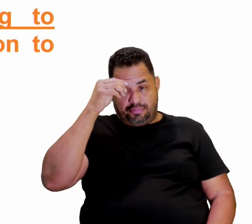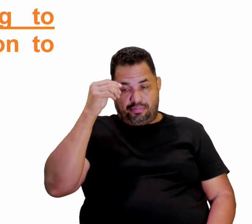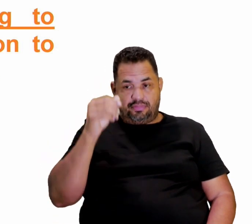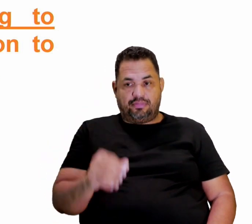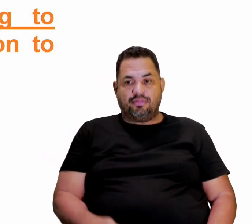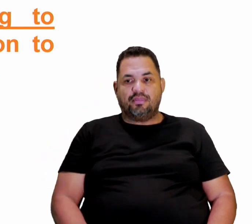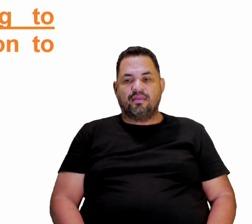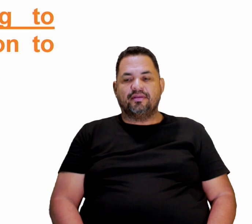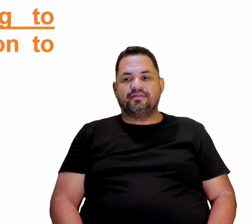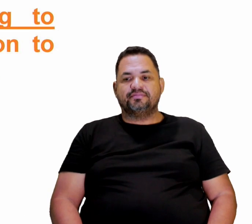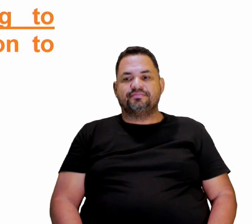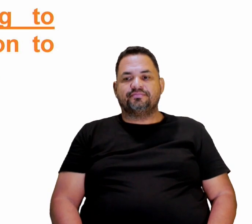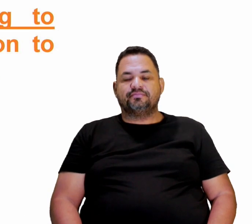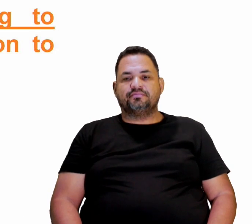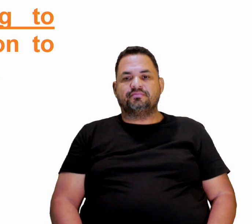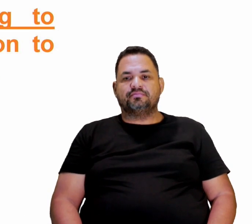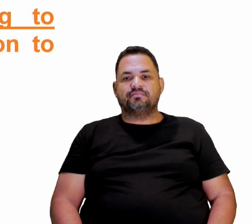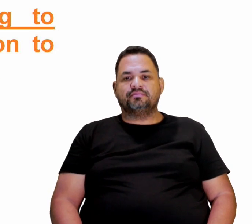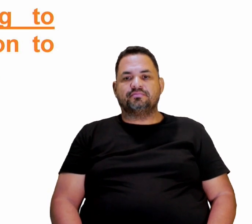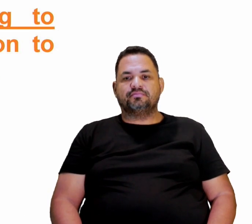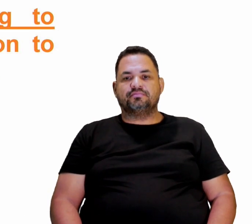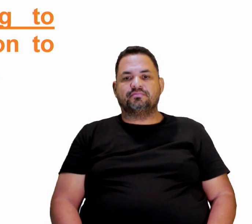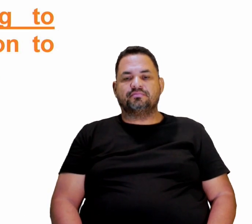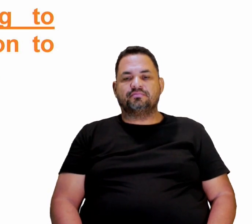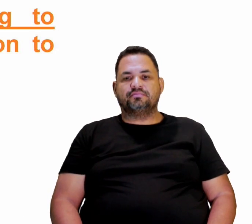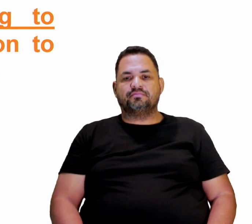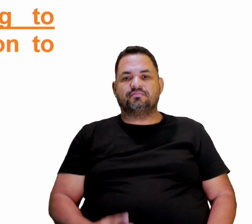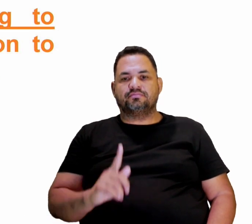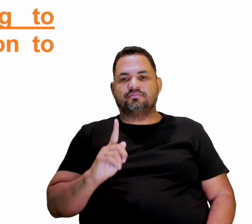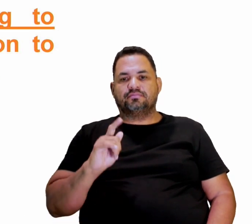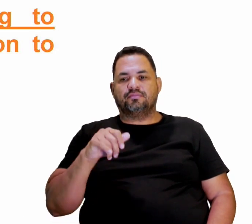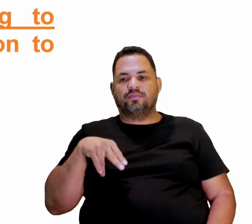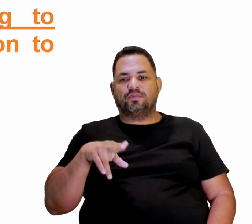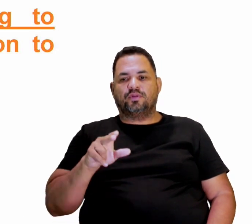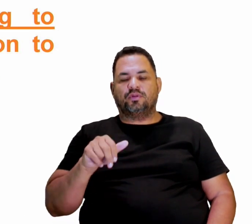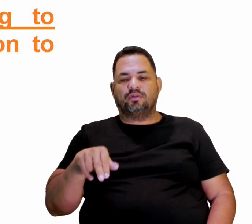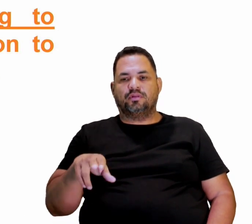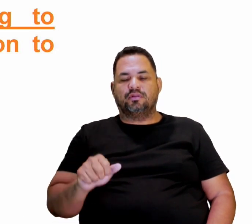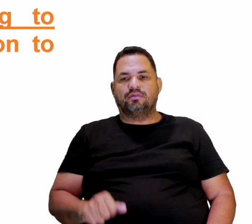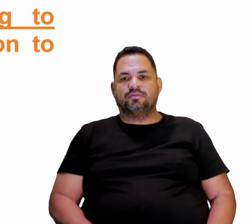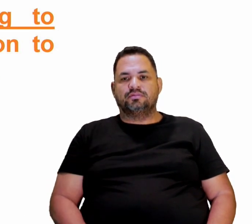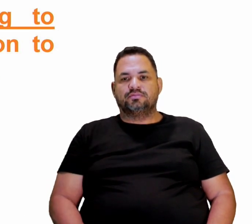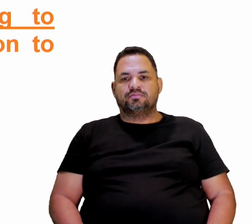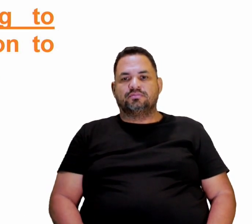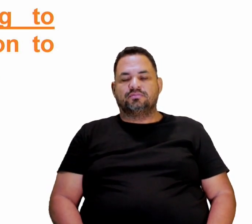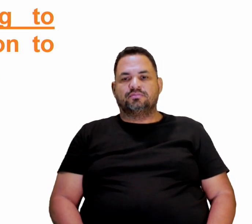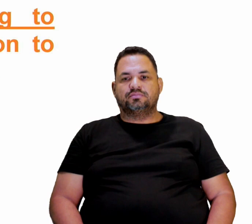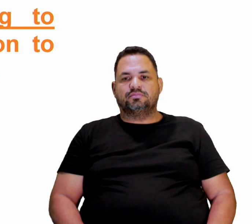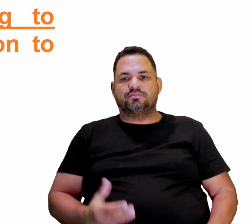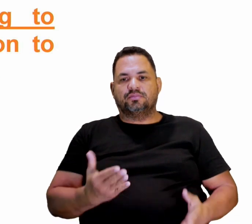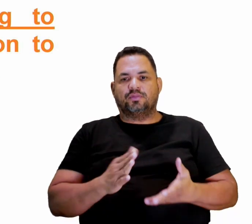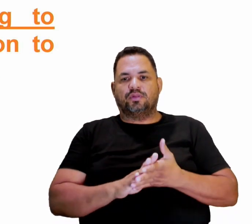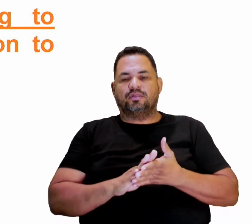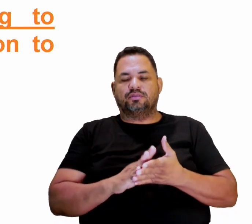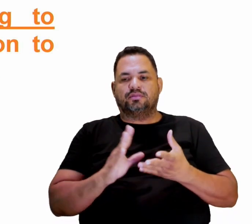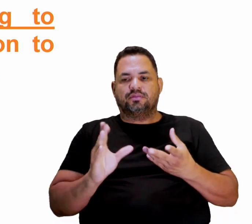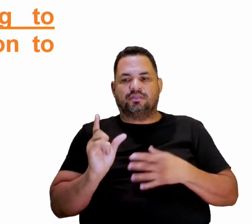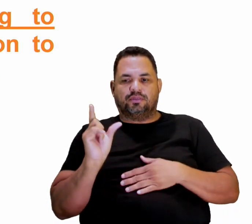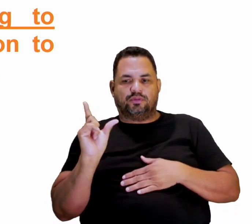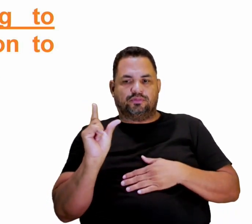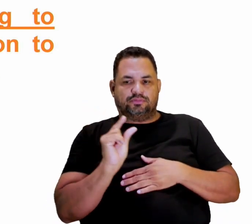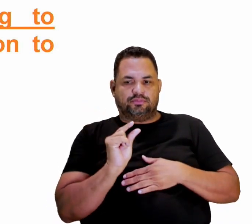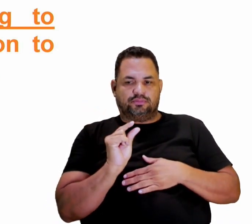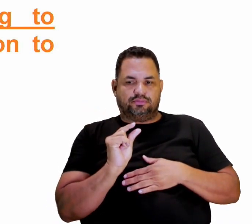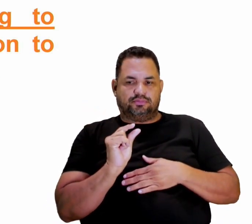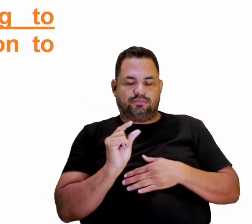esse gana é a mesma coisa que going to só que é uma forma contrária